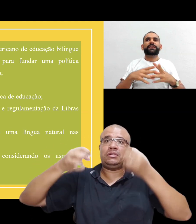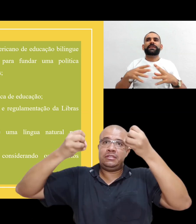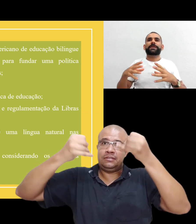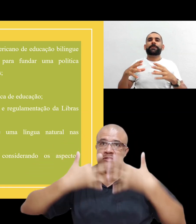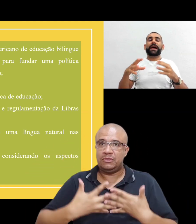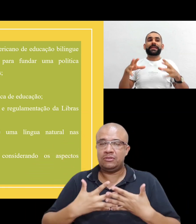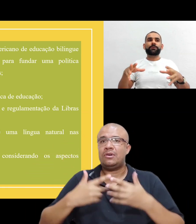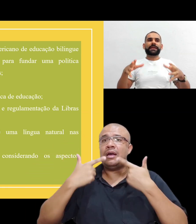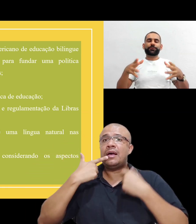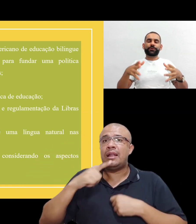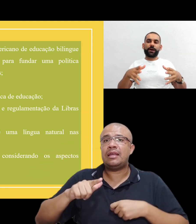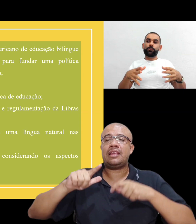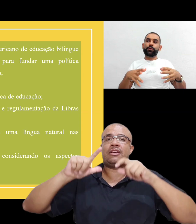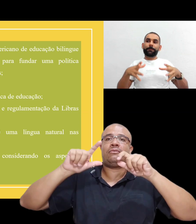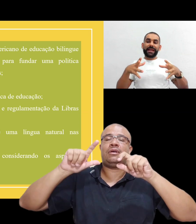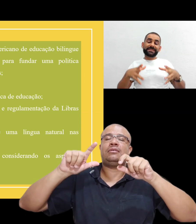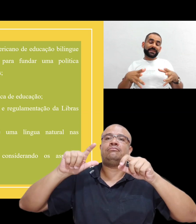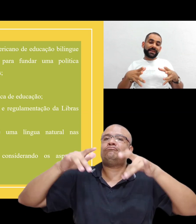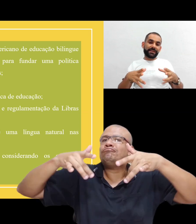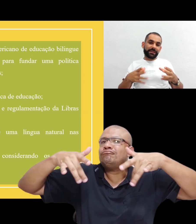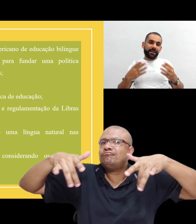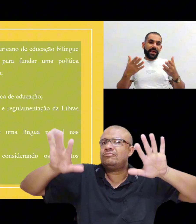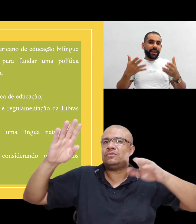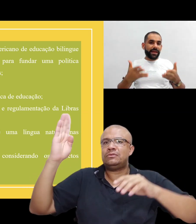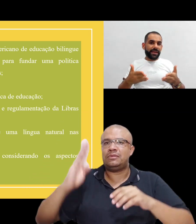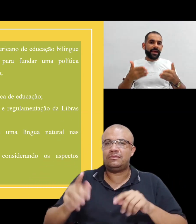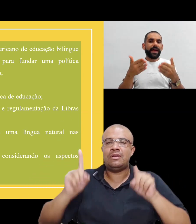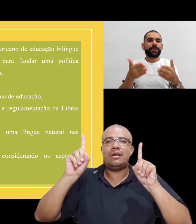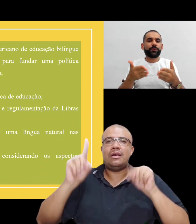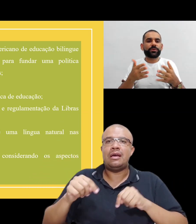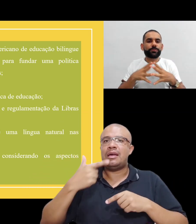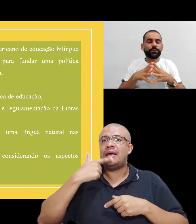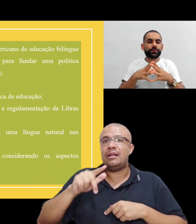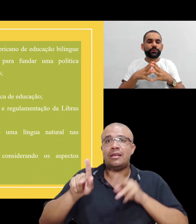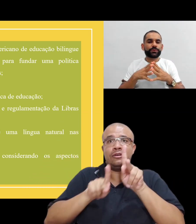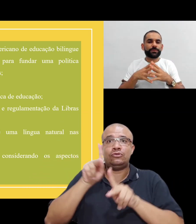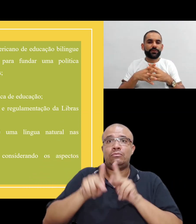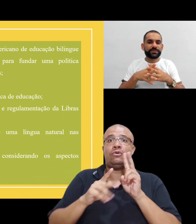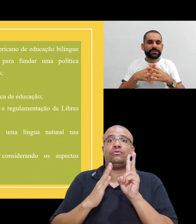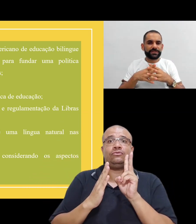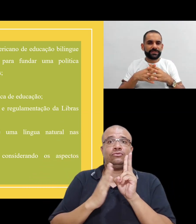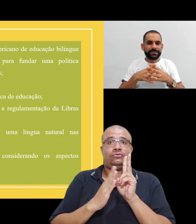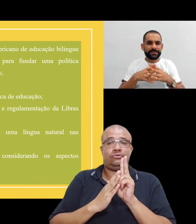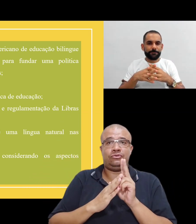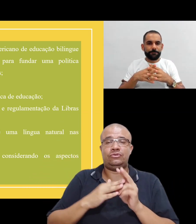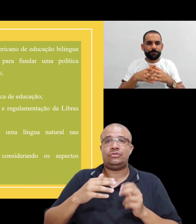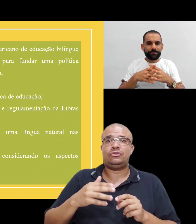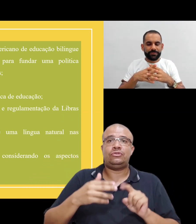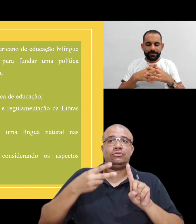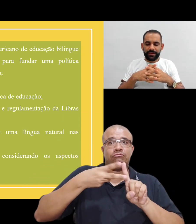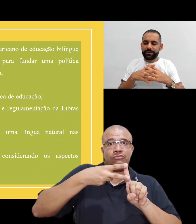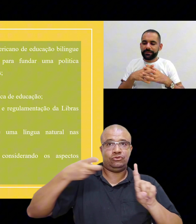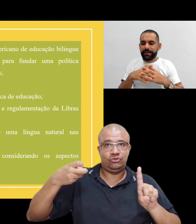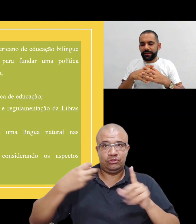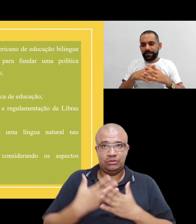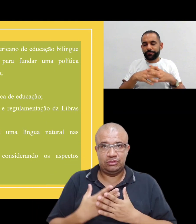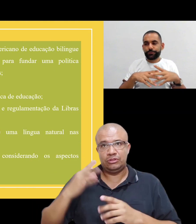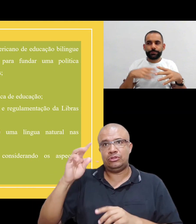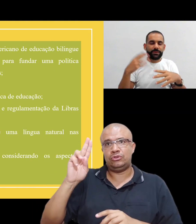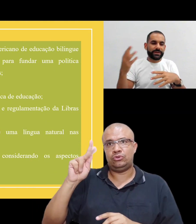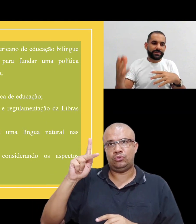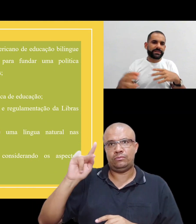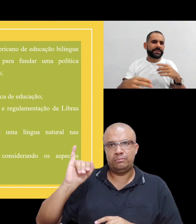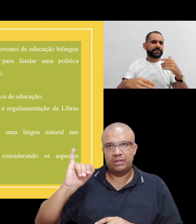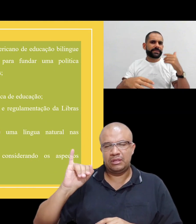falou que a língua natural brasileira ela é a língua dos povos indígenas, né?